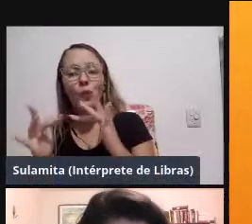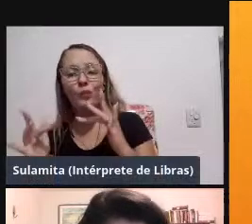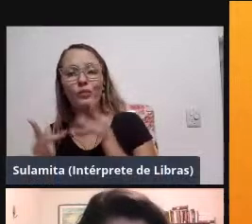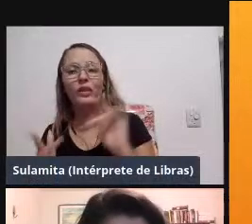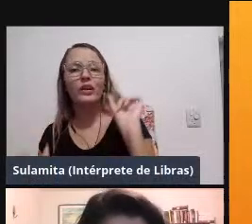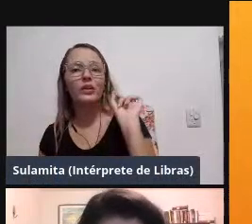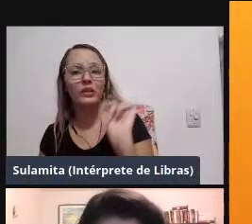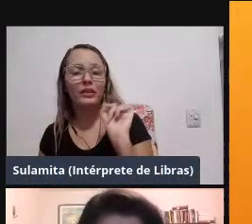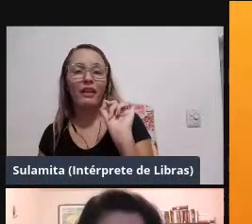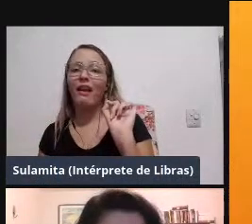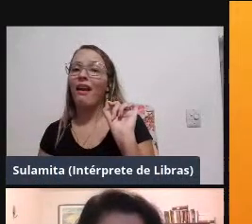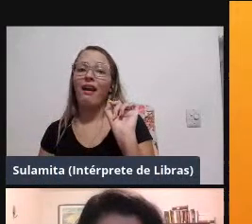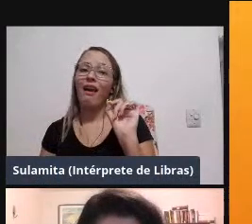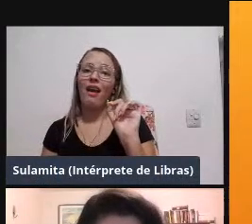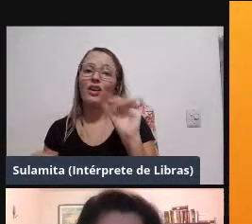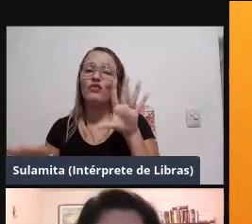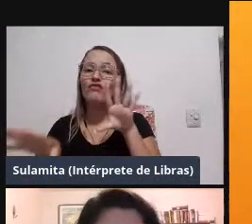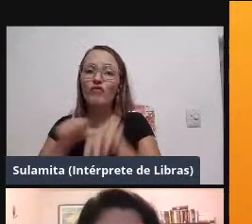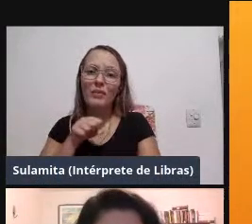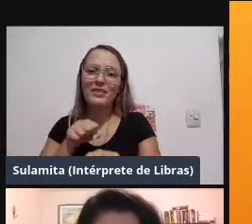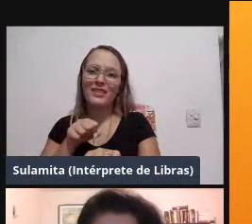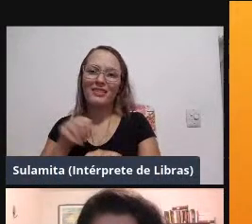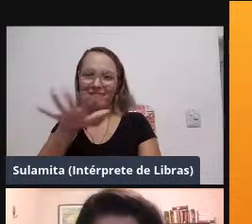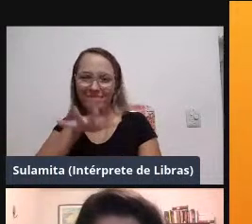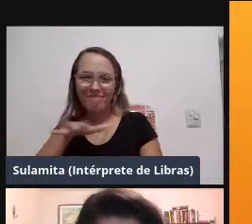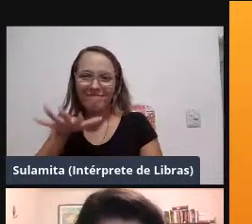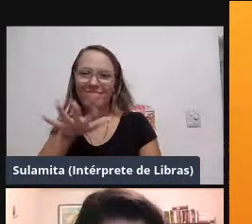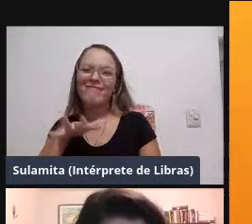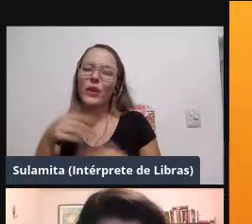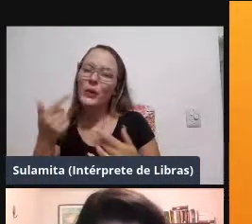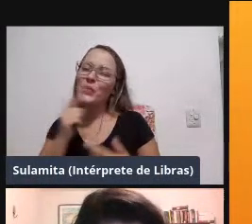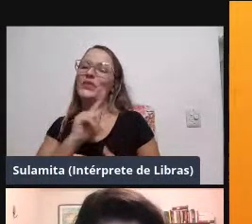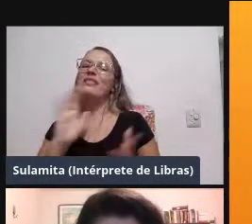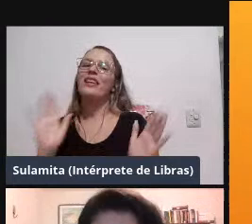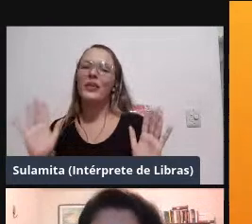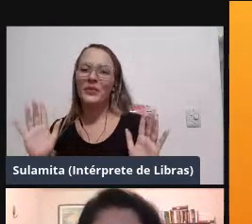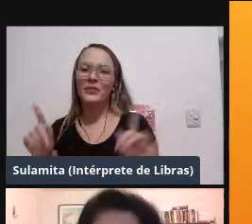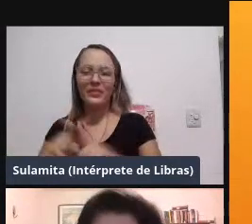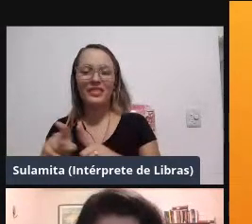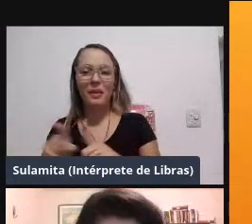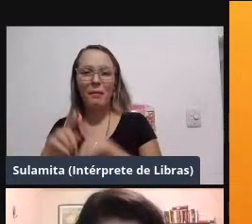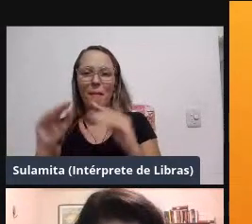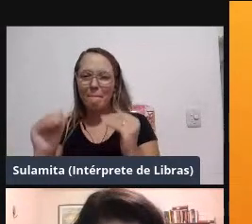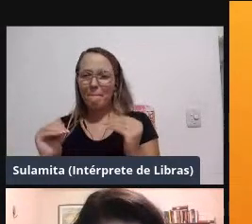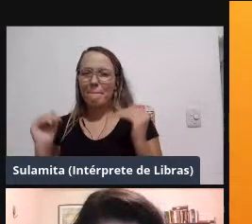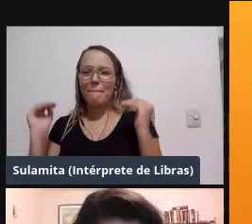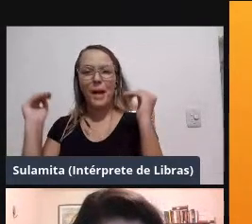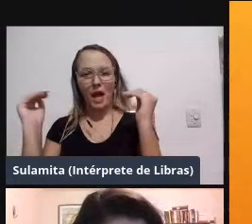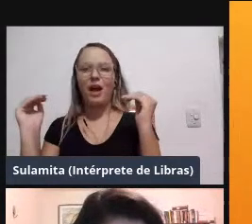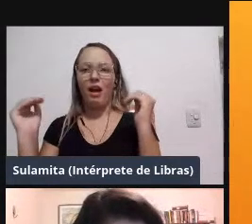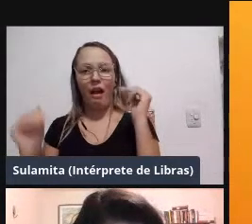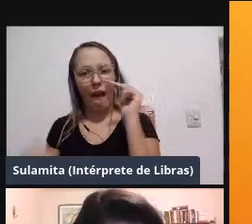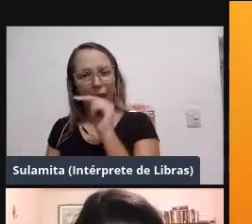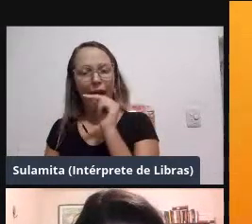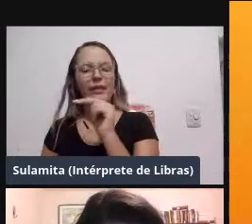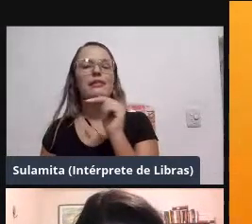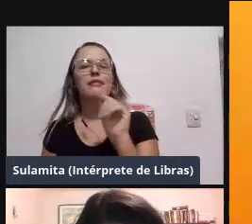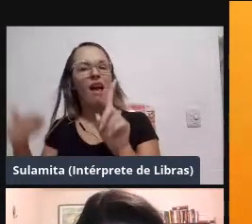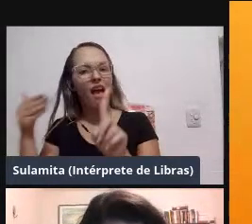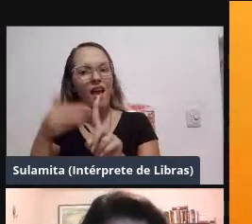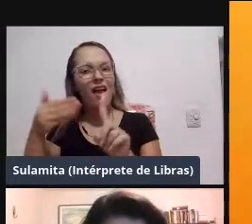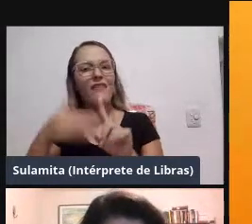com as letras, com o letramento, com o universo letrado e com os mais altos, né, como esses aqui, que são referências